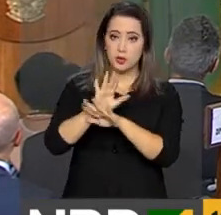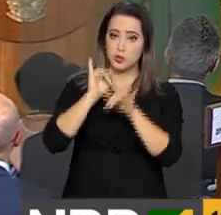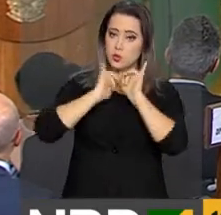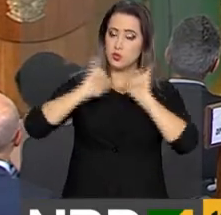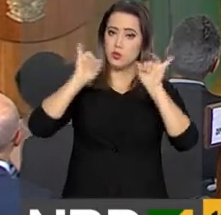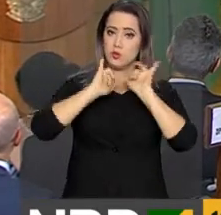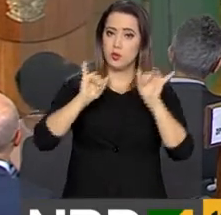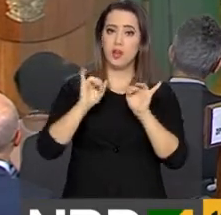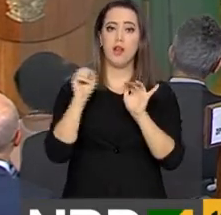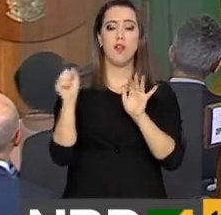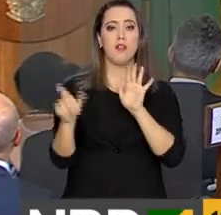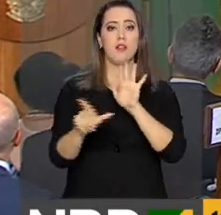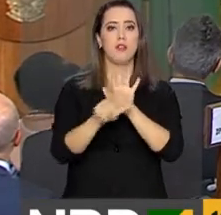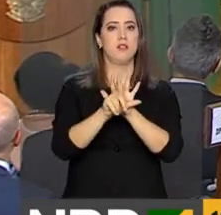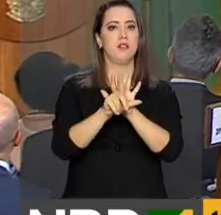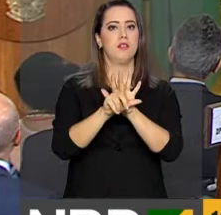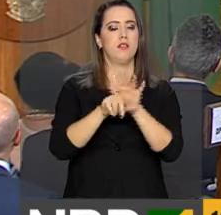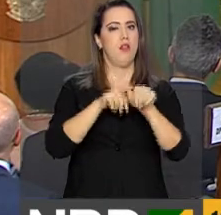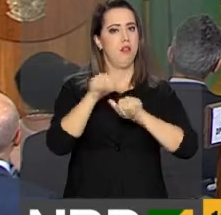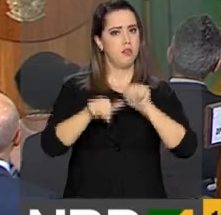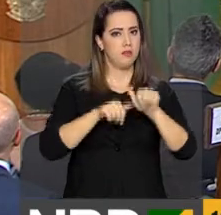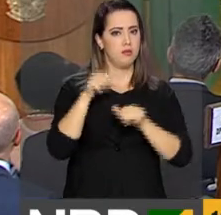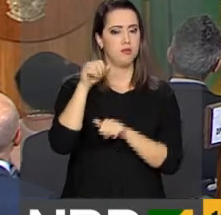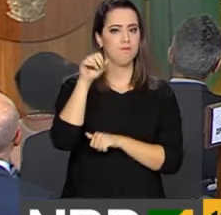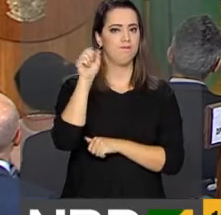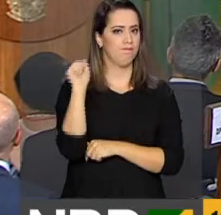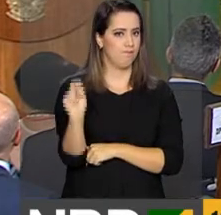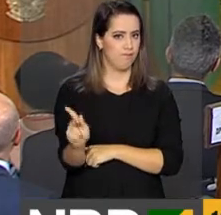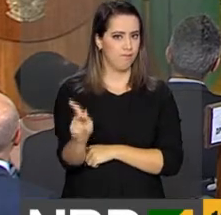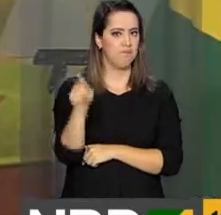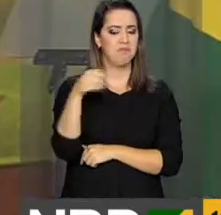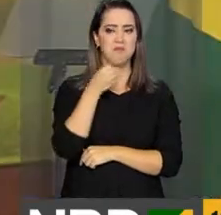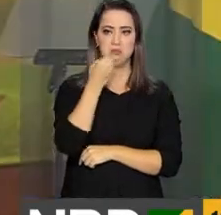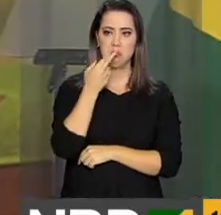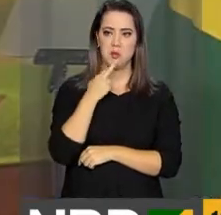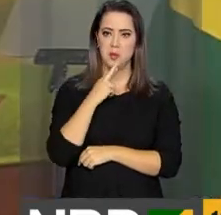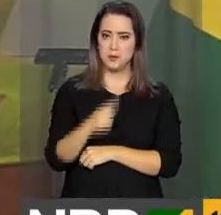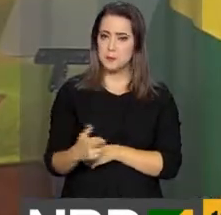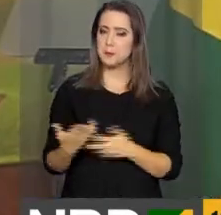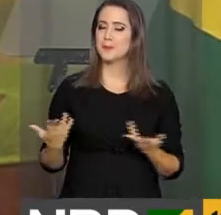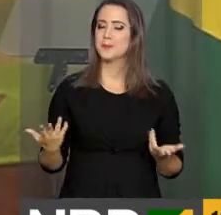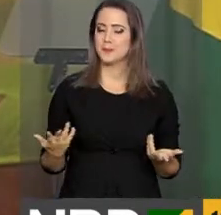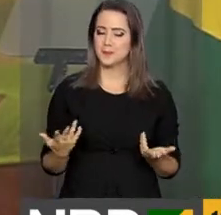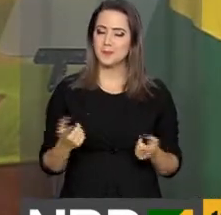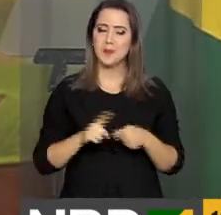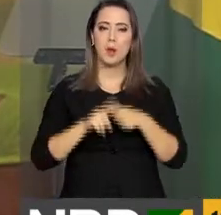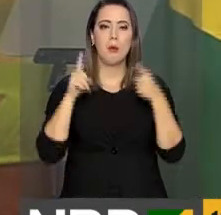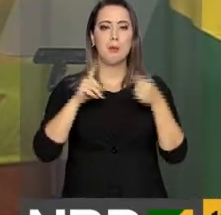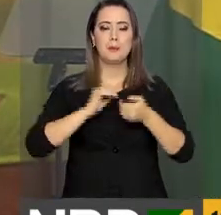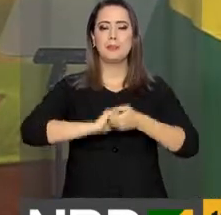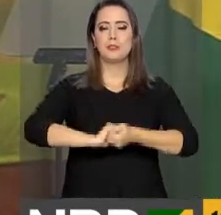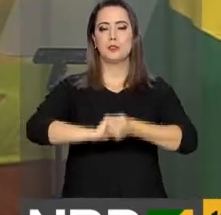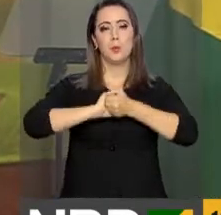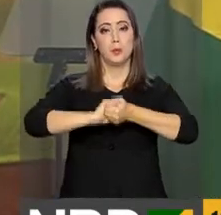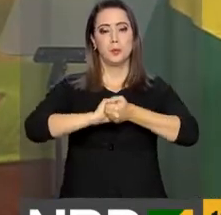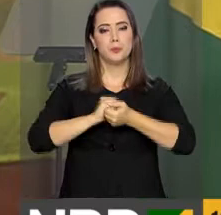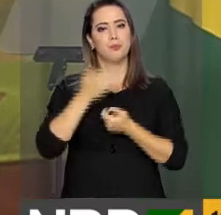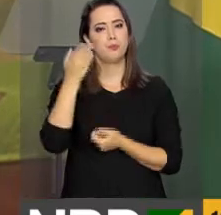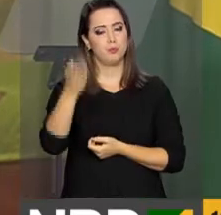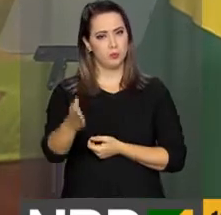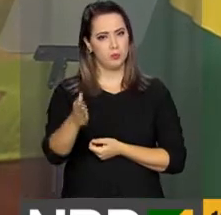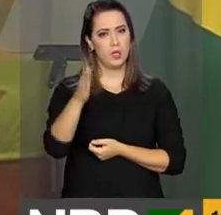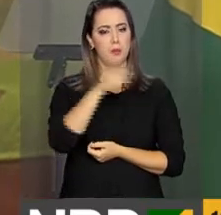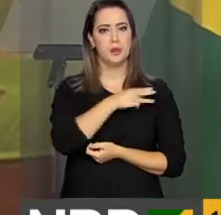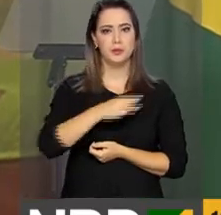divulgar a Previdência, nós teremos bons resultados. Mas eu quero cumprimentar o Blair Maggi, o Marco